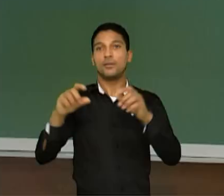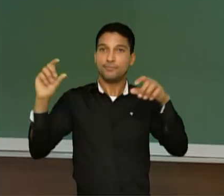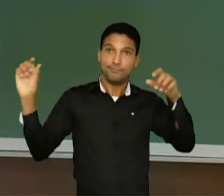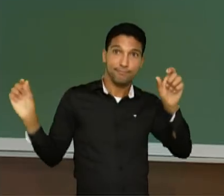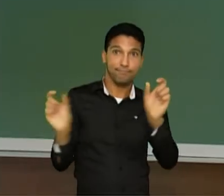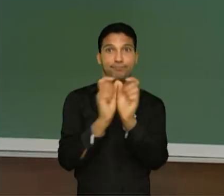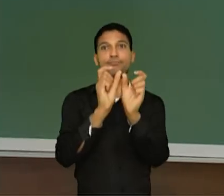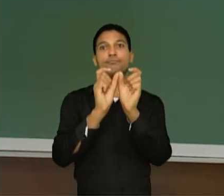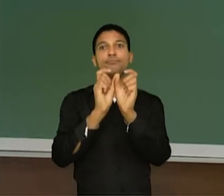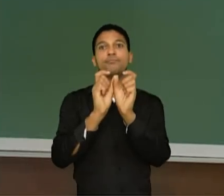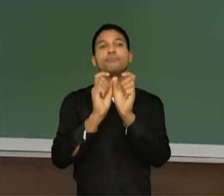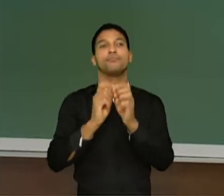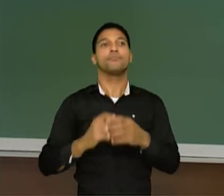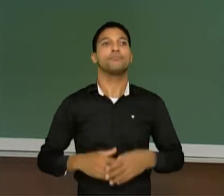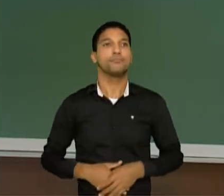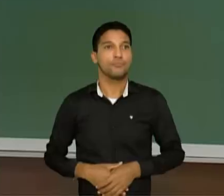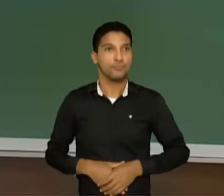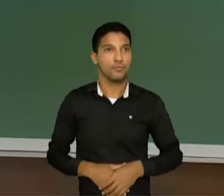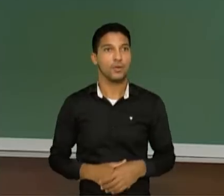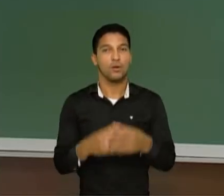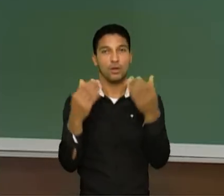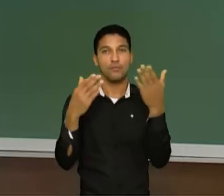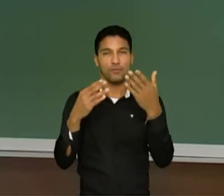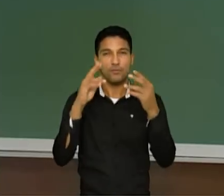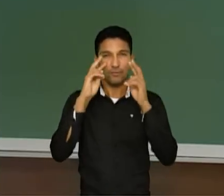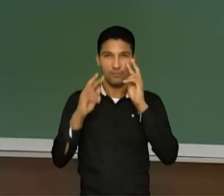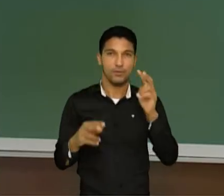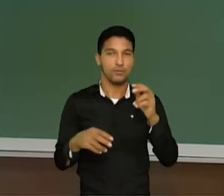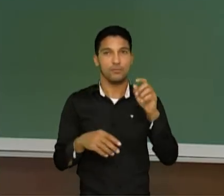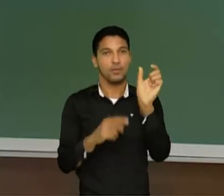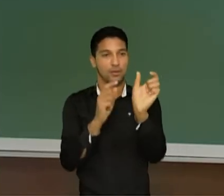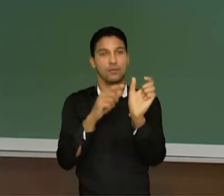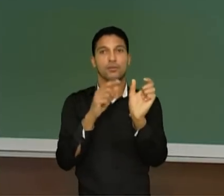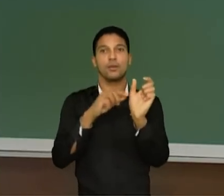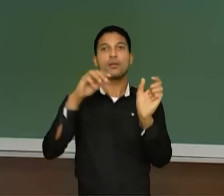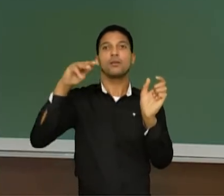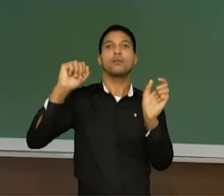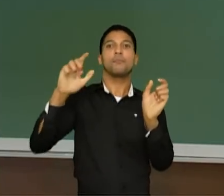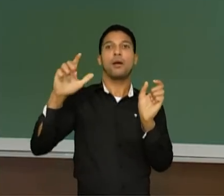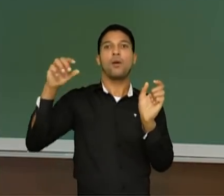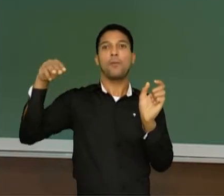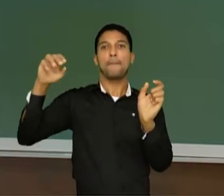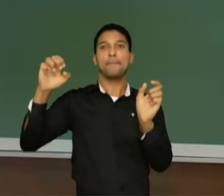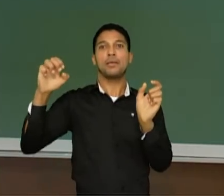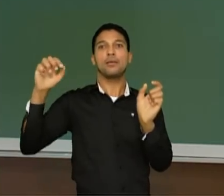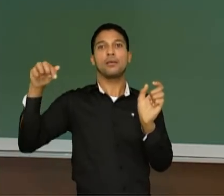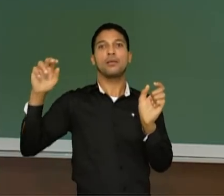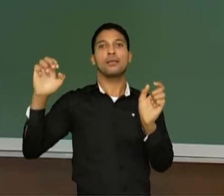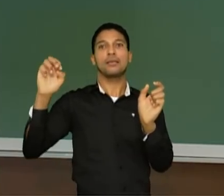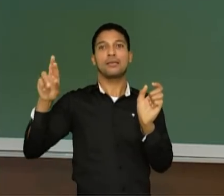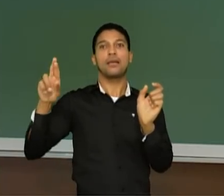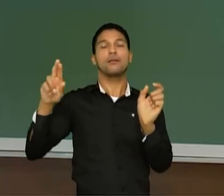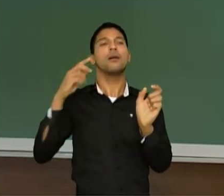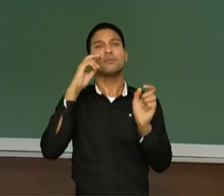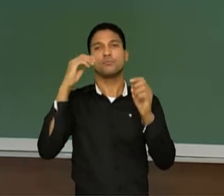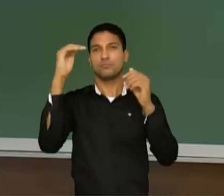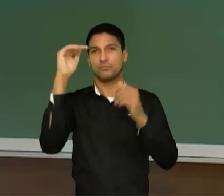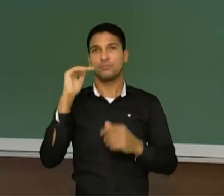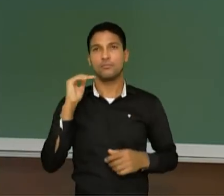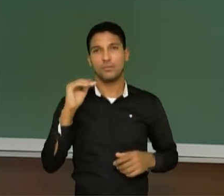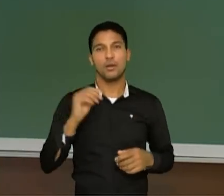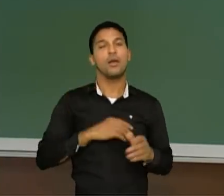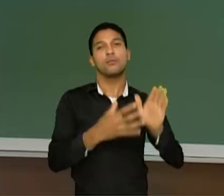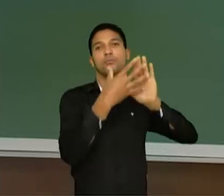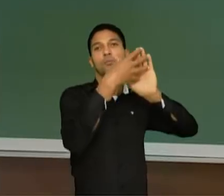me quer, né? Observem ali que esses e outros exemplos, né, constituem ali alguns modelos, né, de palavras que